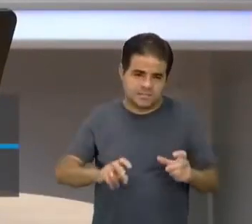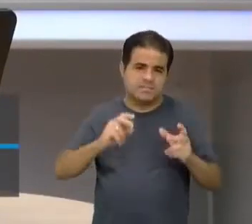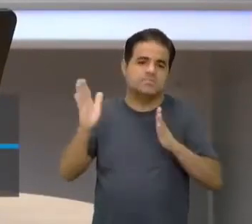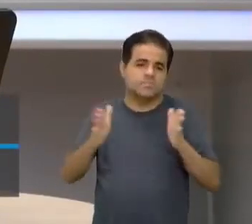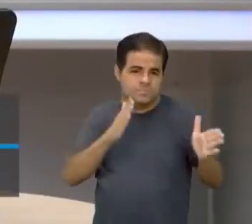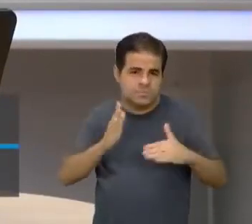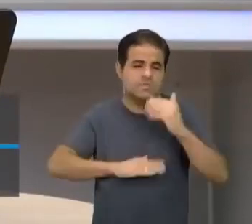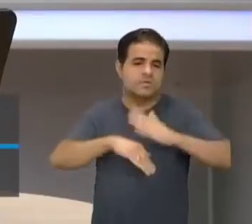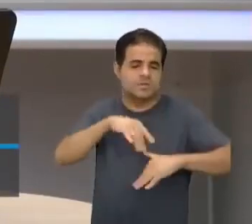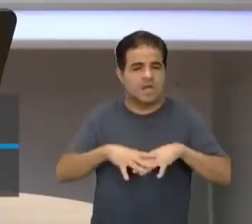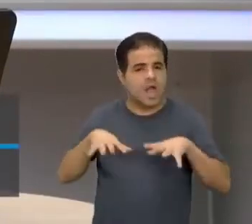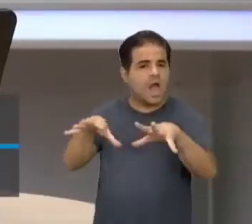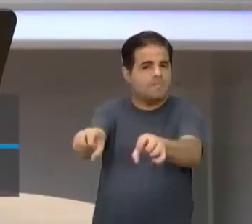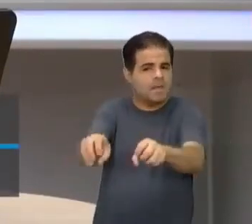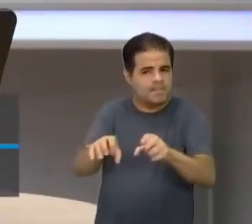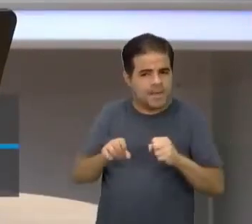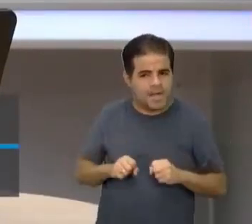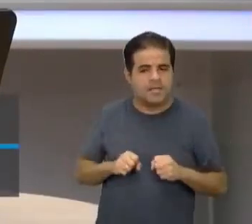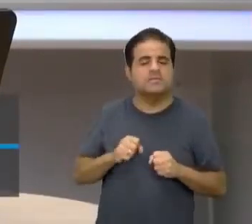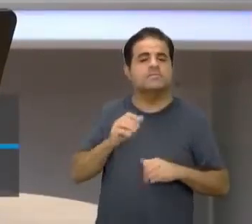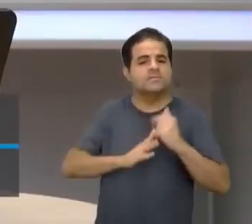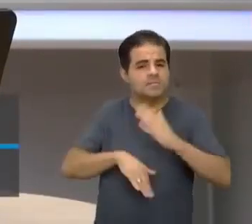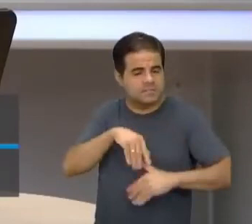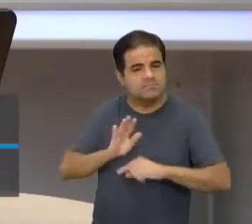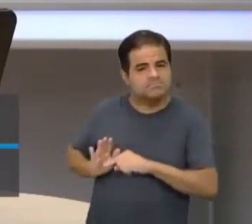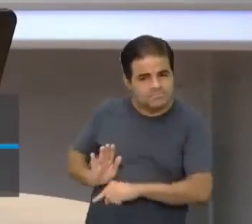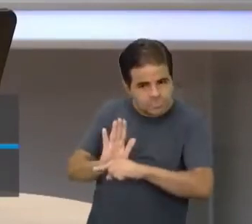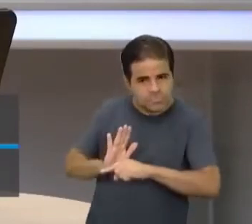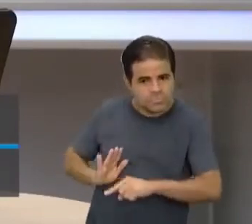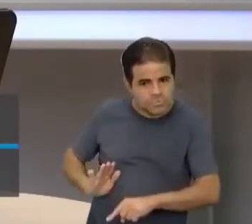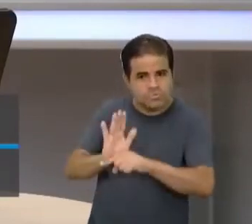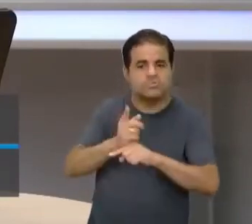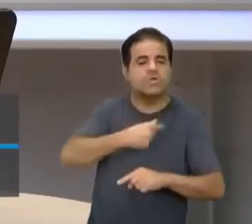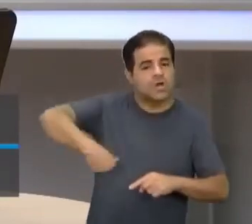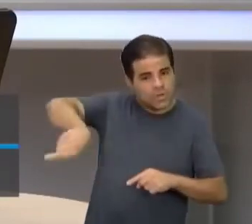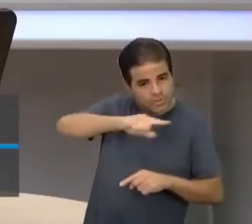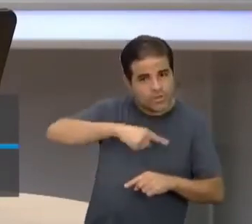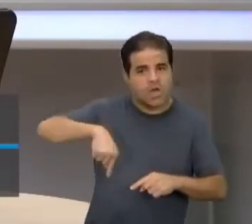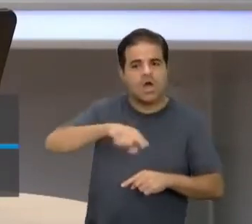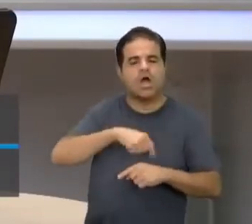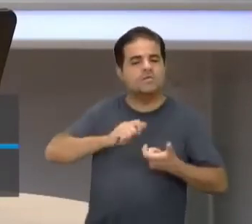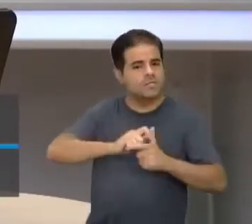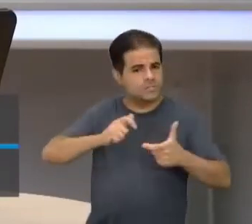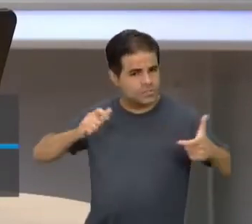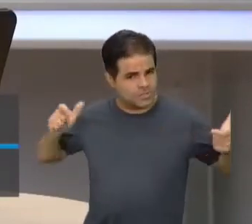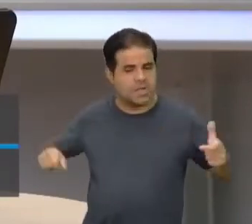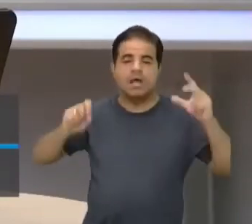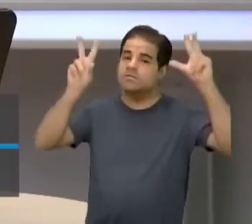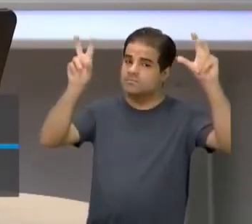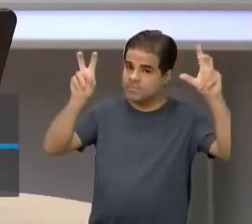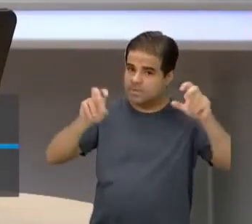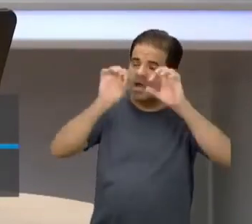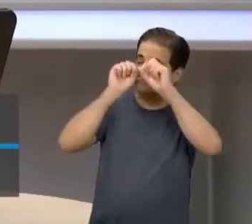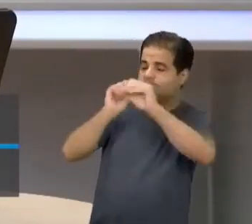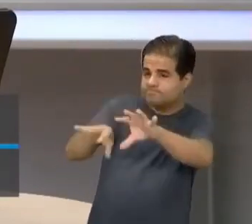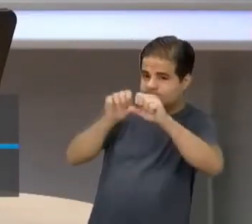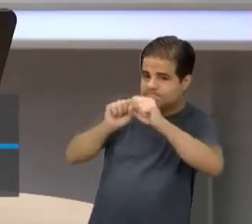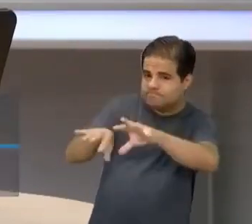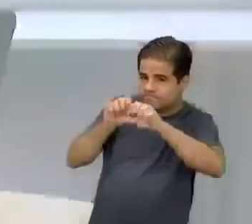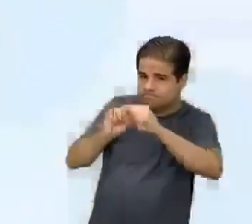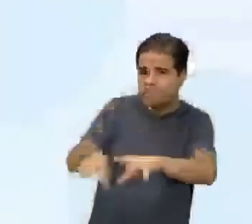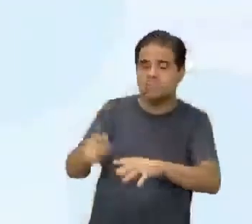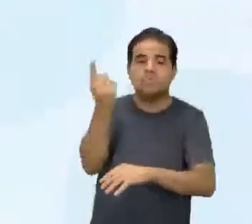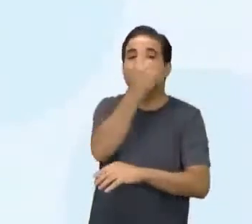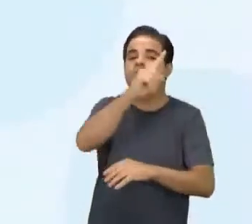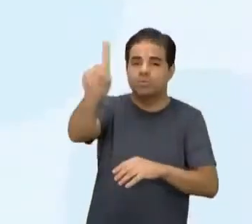produtivas. O mão na massa, que as metodologias ativas ajudam bastante a gente aí a estruturar esse pilar aí da educação, certo? E